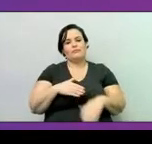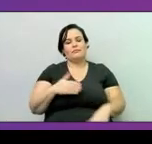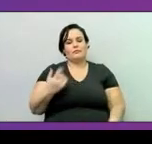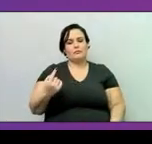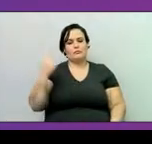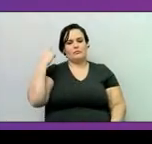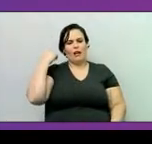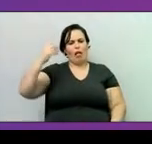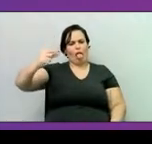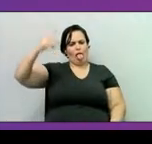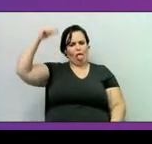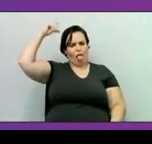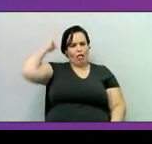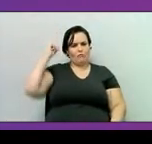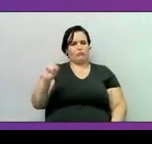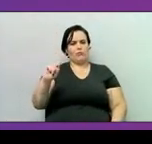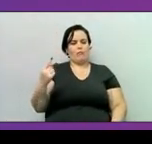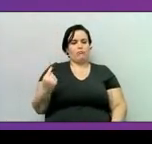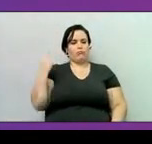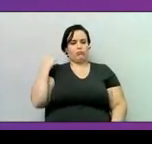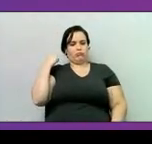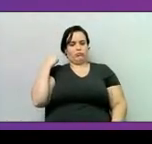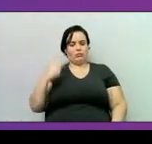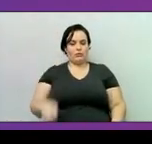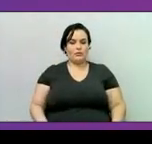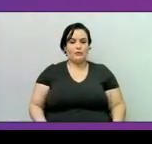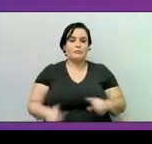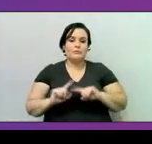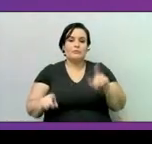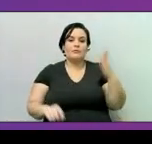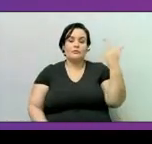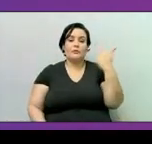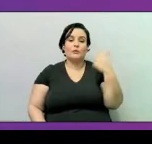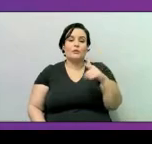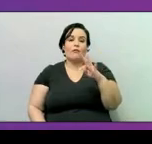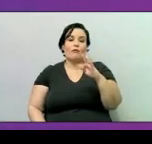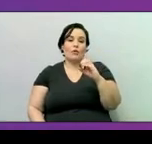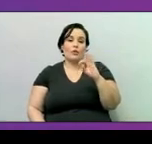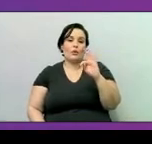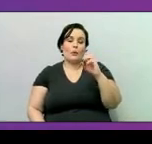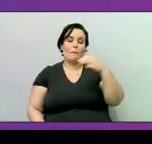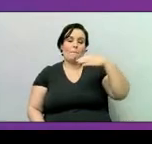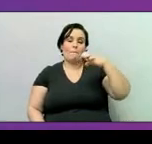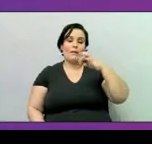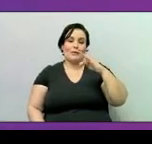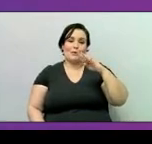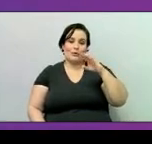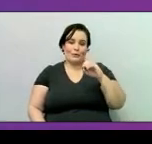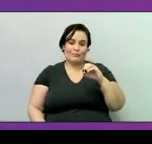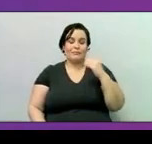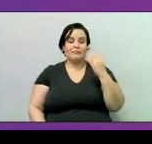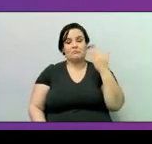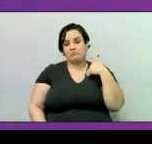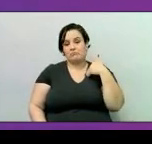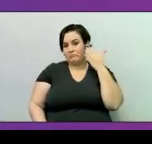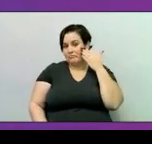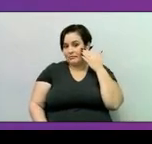nada nada porque não tinha nem falta muitas coisas bom então eu entendo que esse essa questão